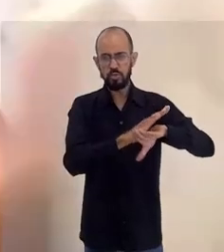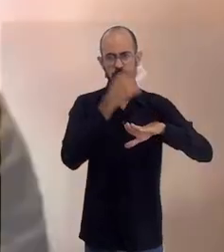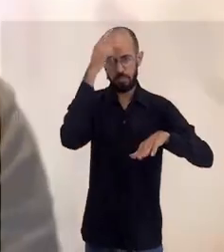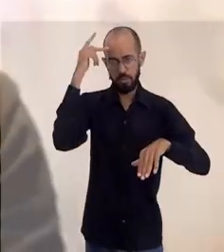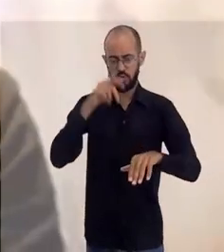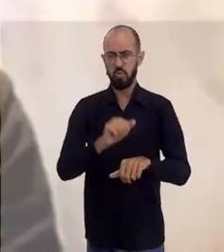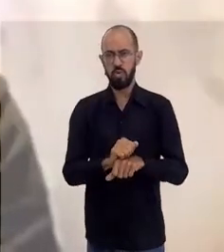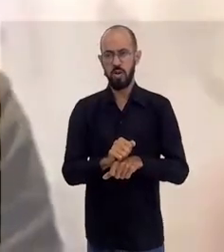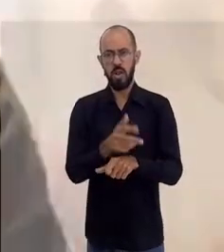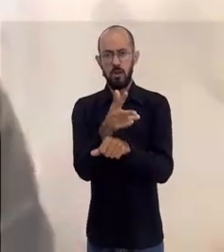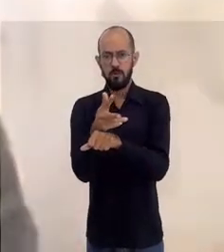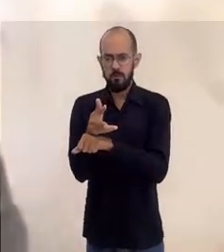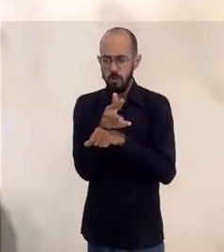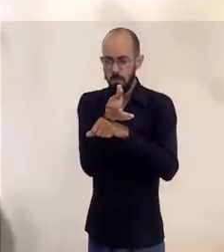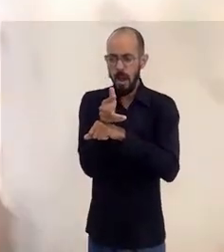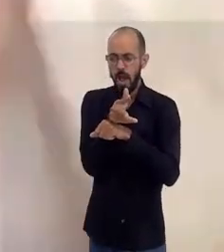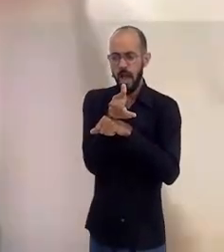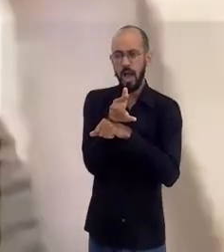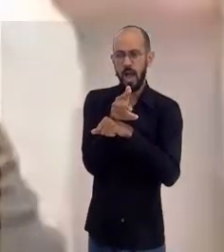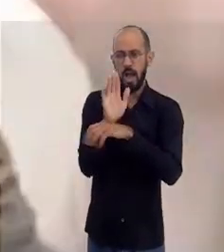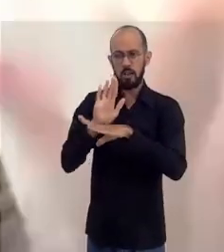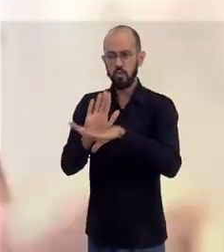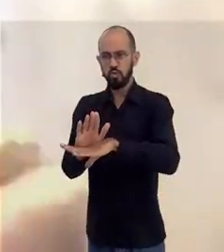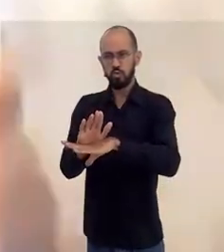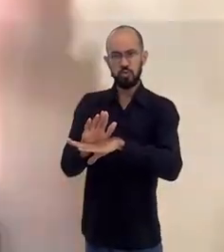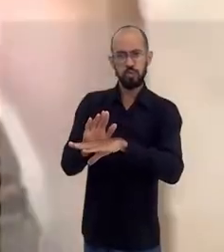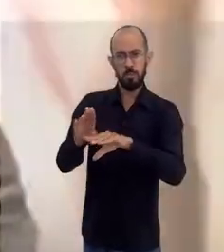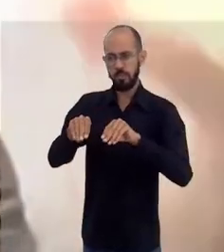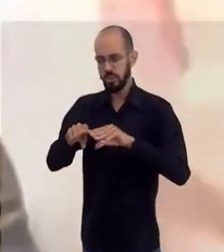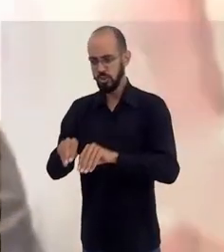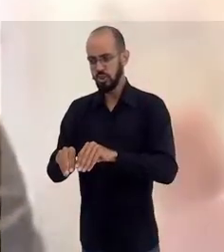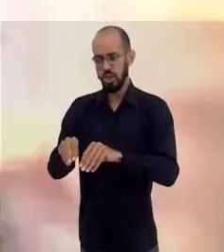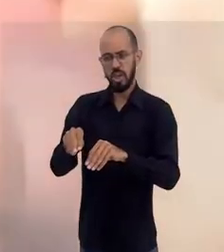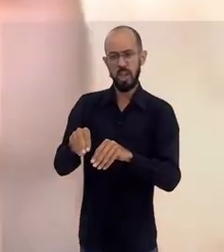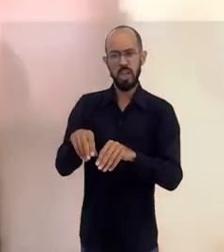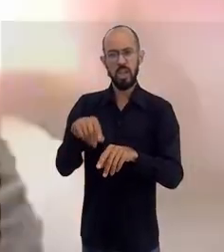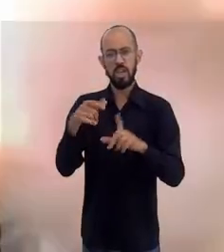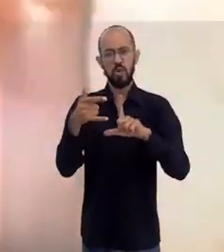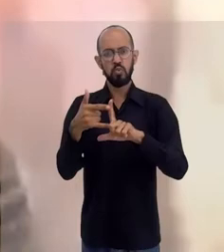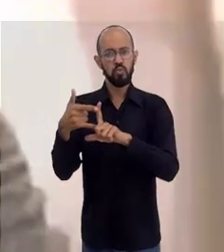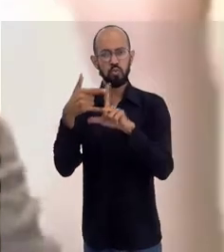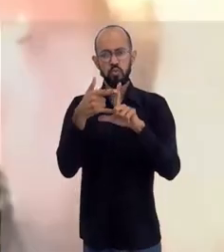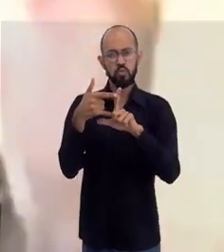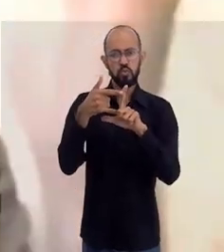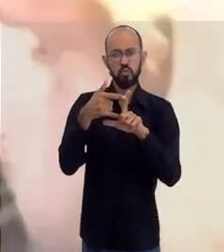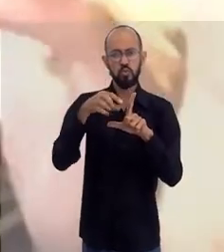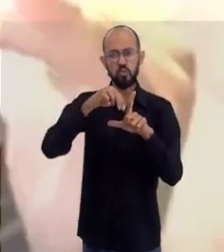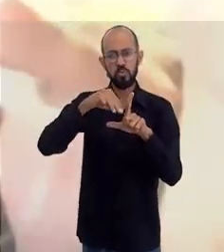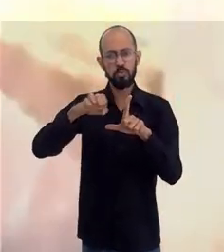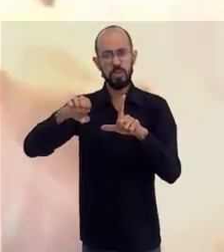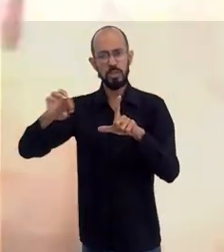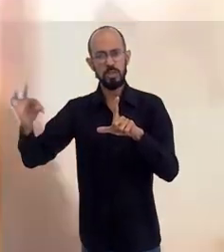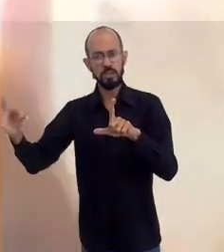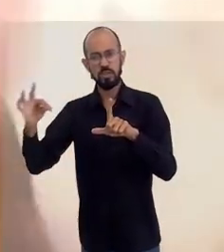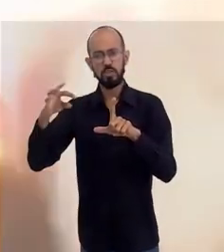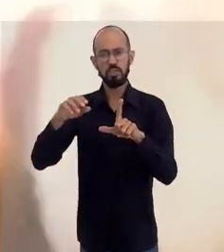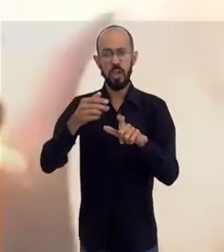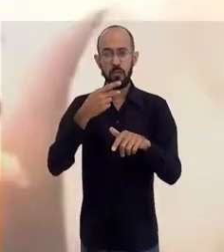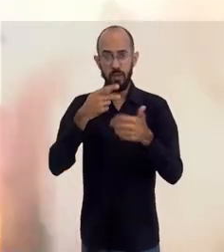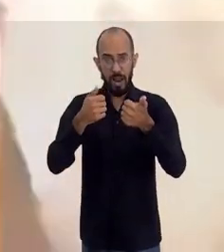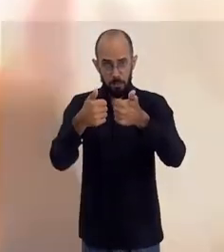chefe a filmagem ajuda a mexer no Zoom omita regular a iluminação etc